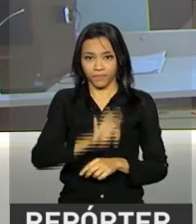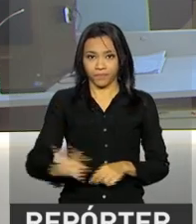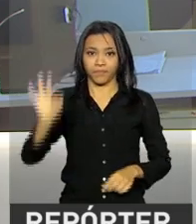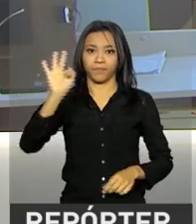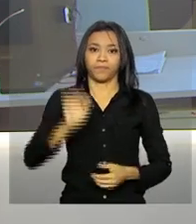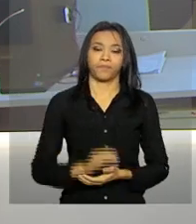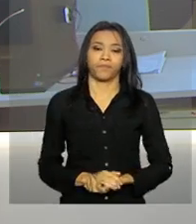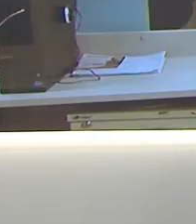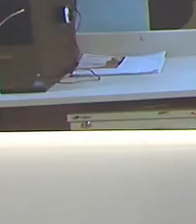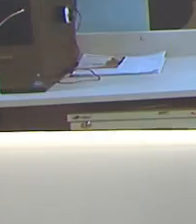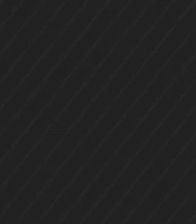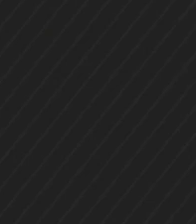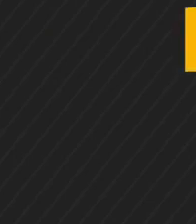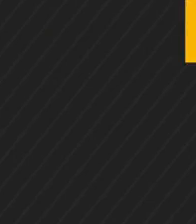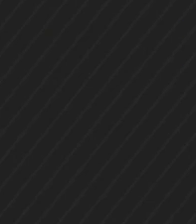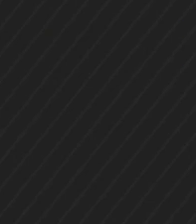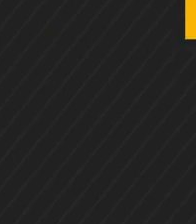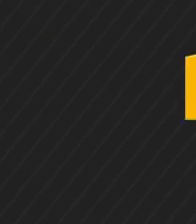Governo Federal